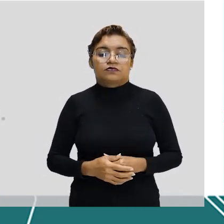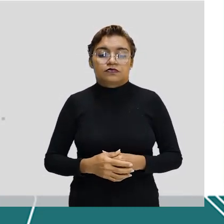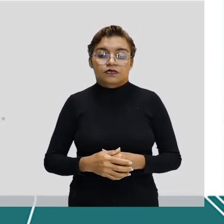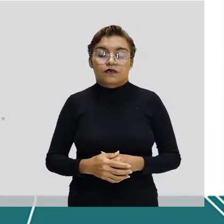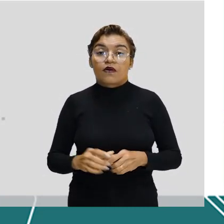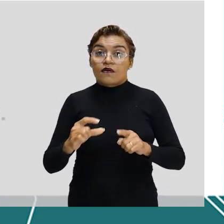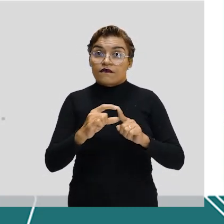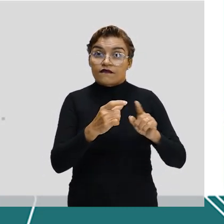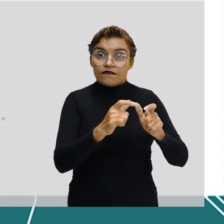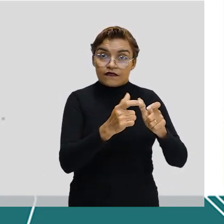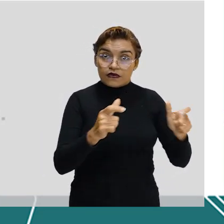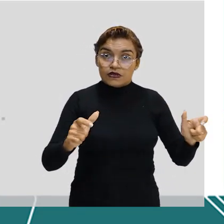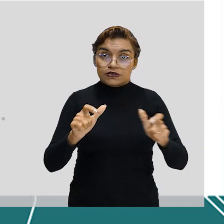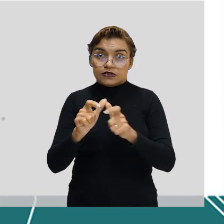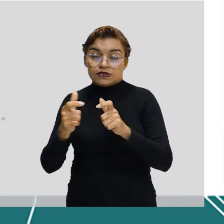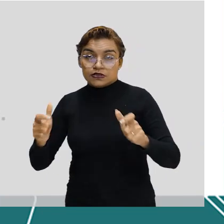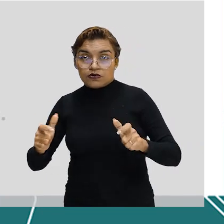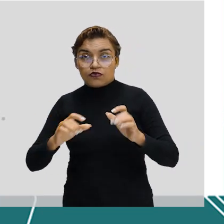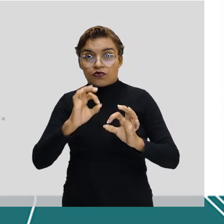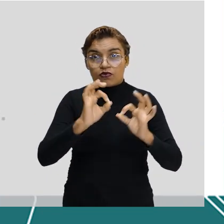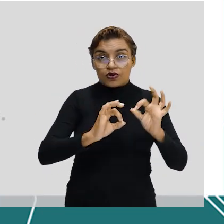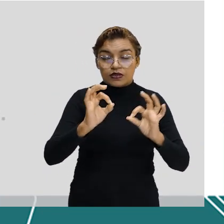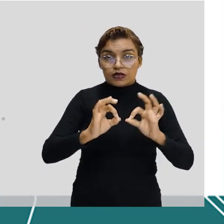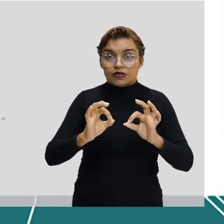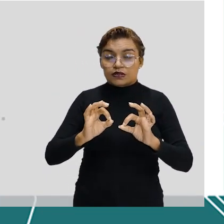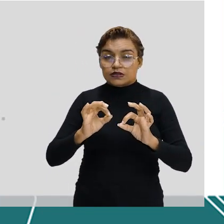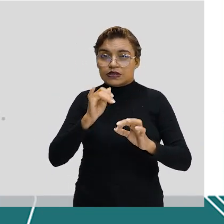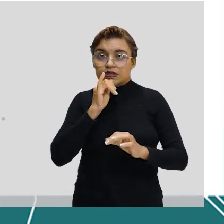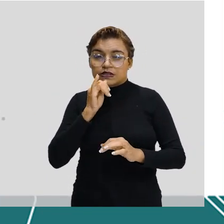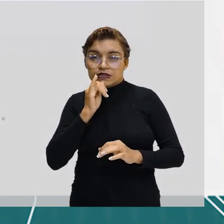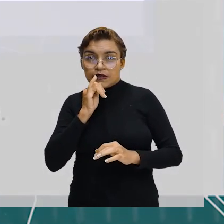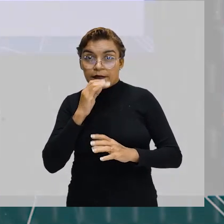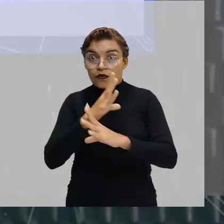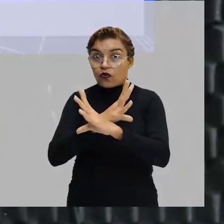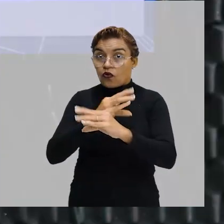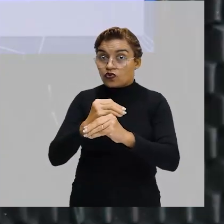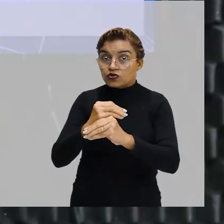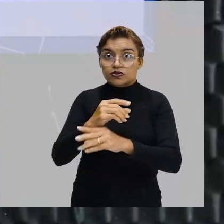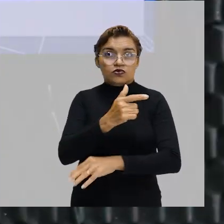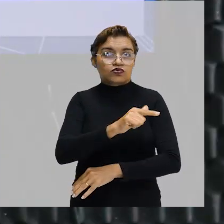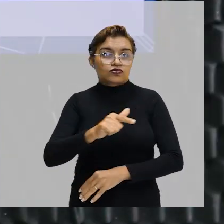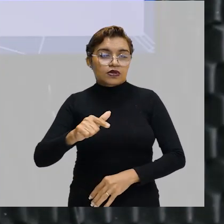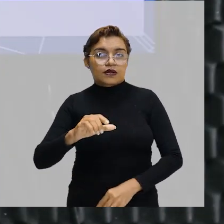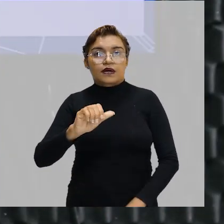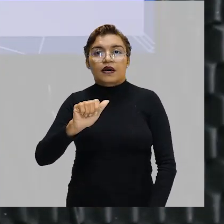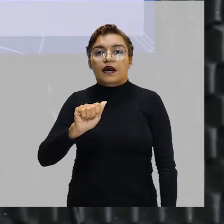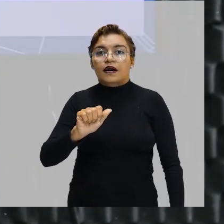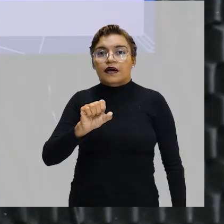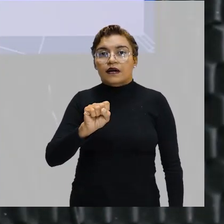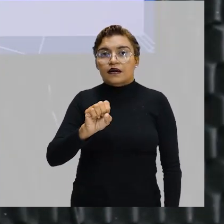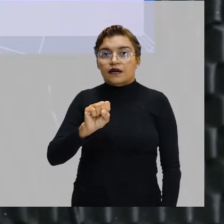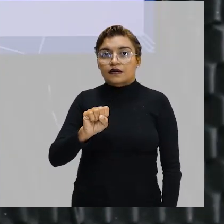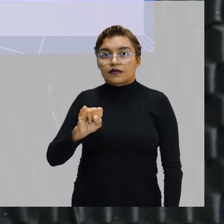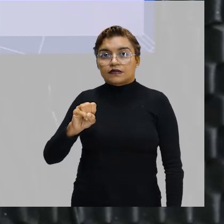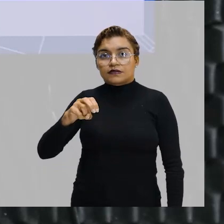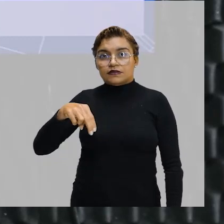são subdivididas em assindéticas. Eu não disse para vocês que as orações podem se